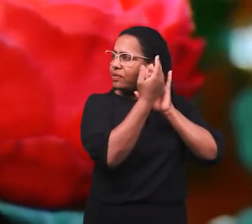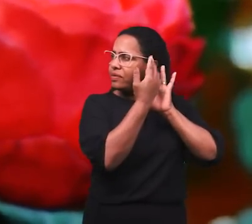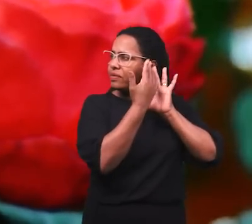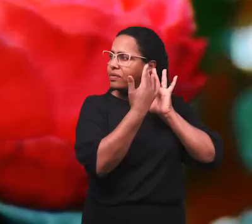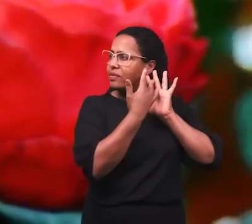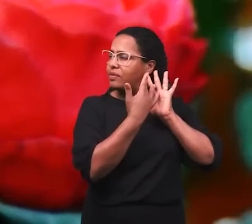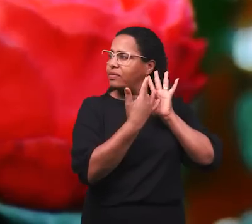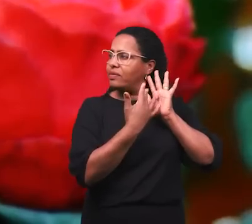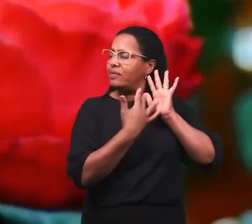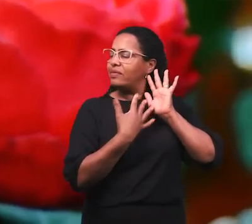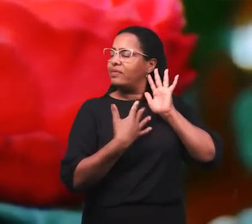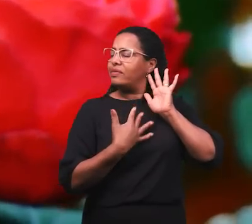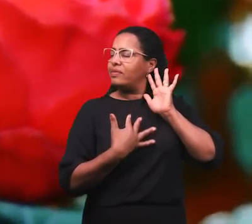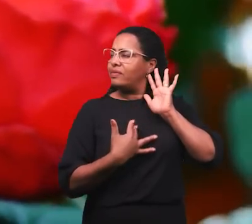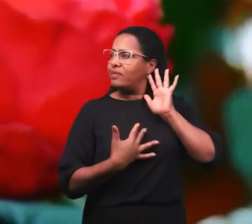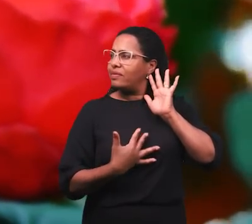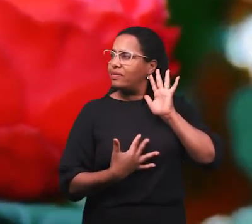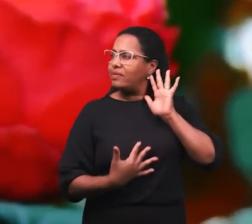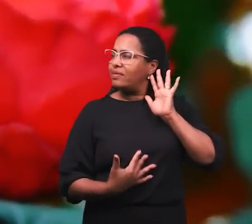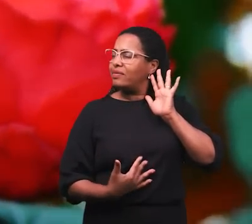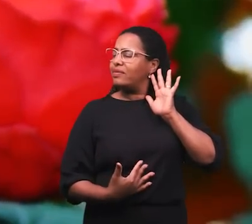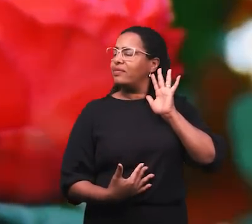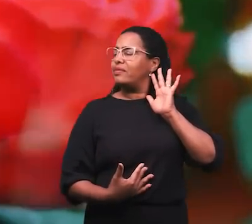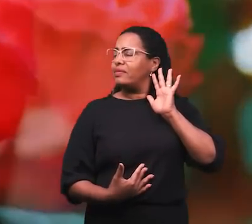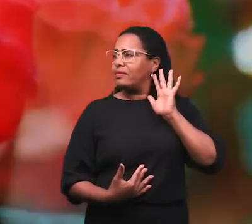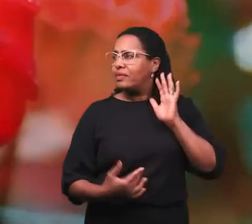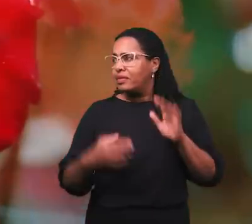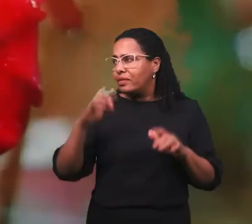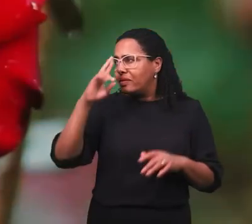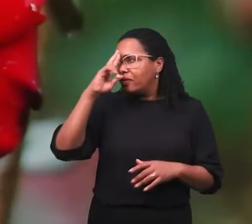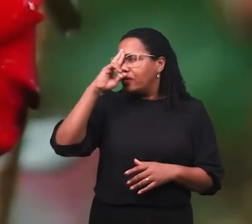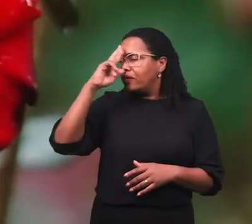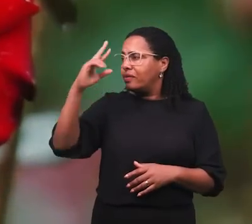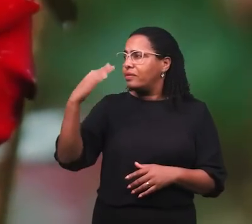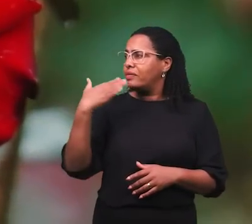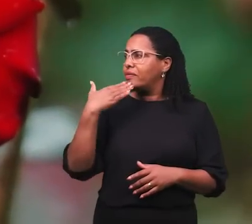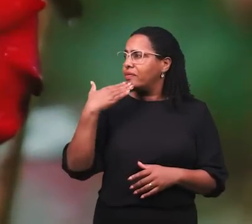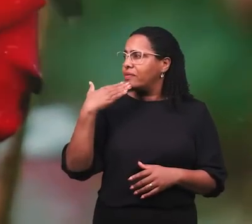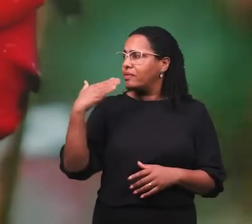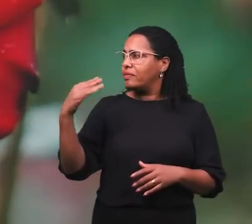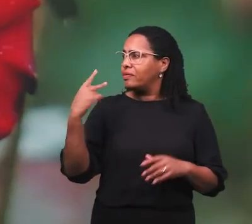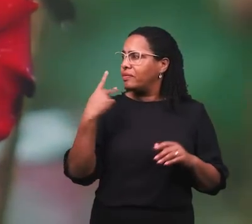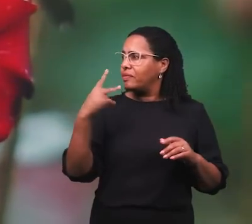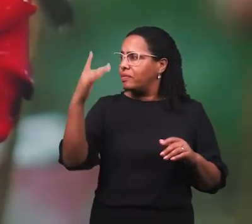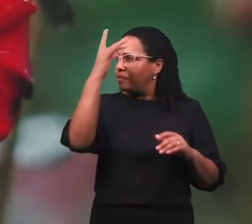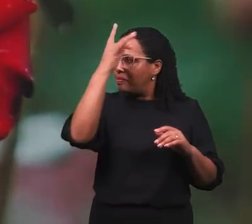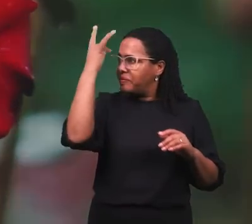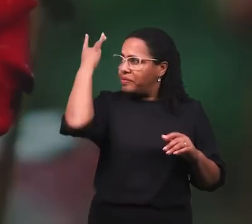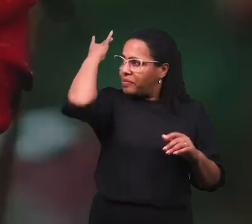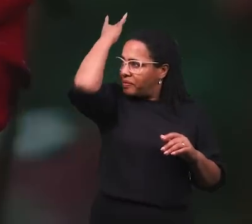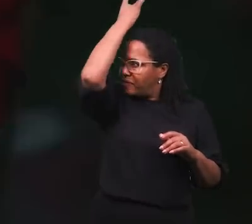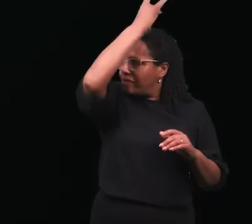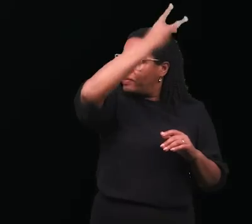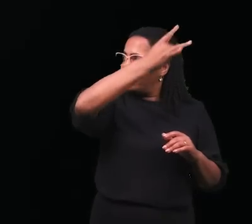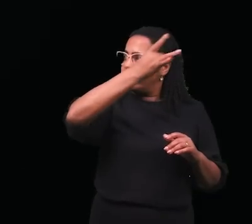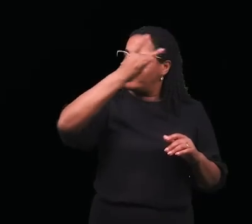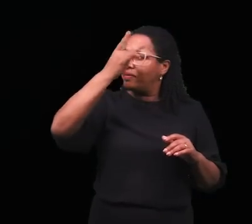Teu sangue sobre mim, ó Senhor,